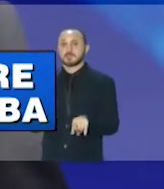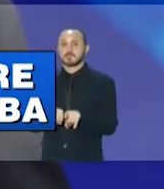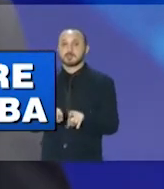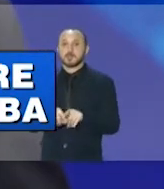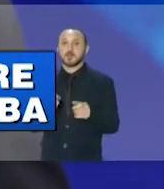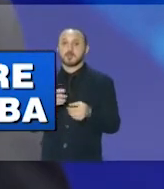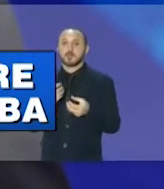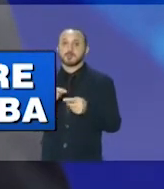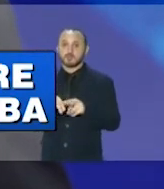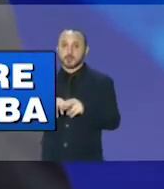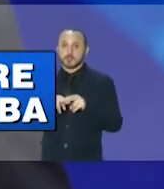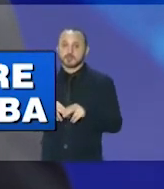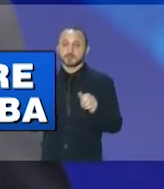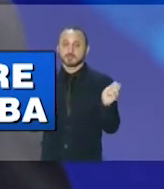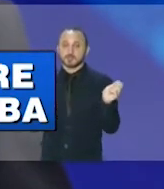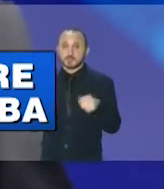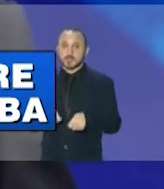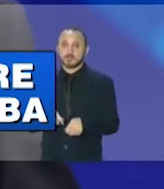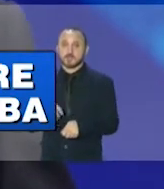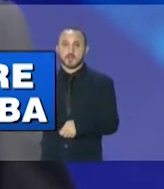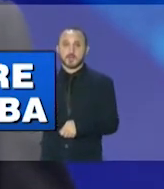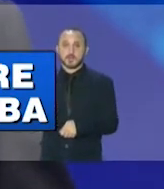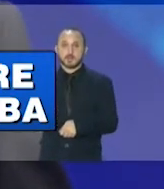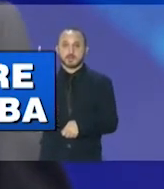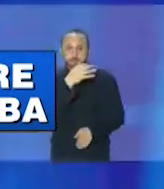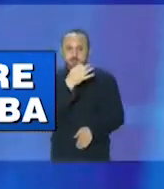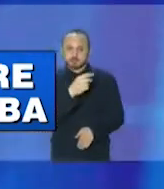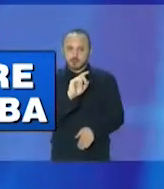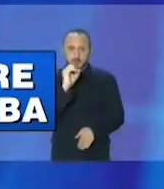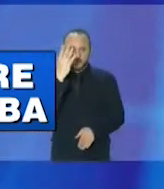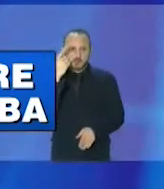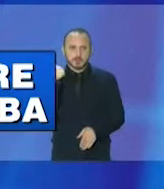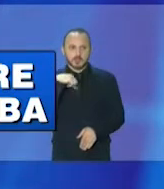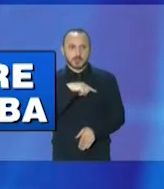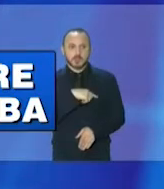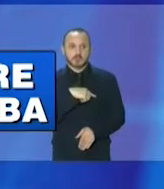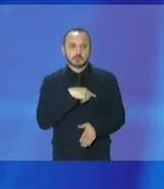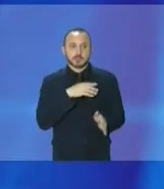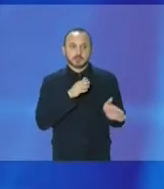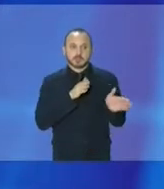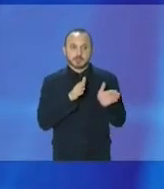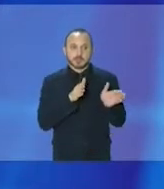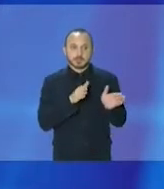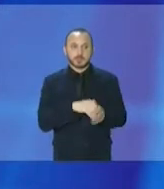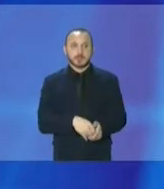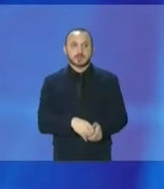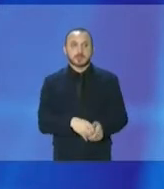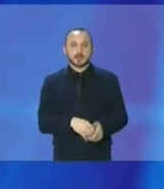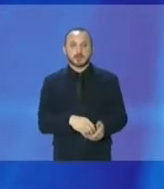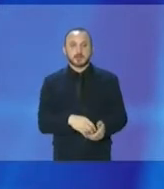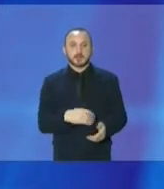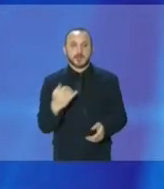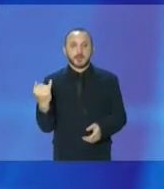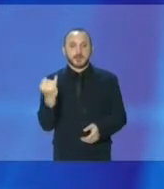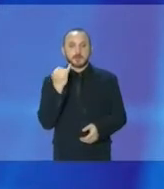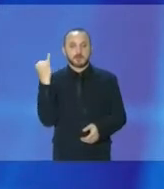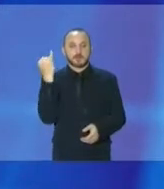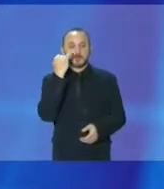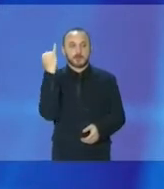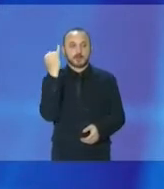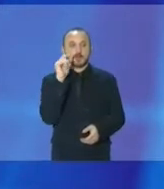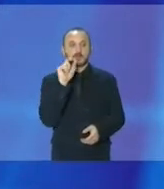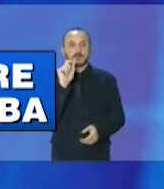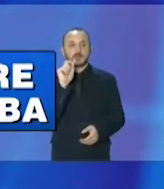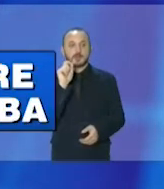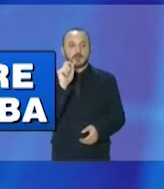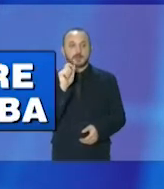saúde, cultura, prefeitura nos bairros e guarda municipal. É importante que as guardas municipais tenham mais estrutura,